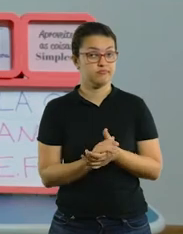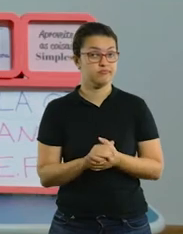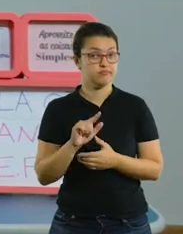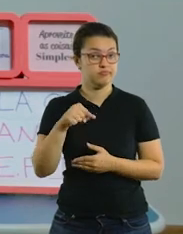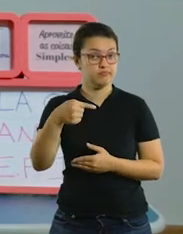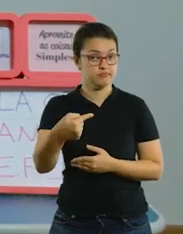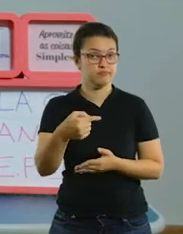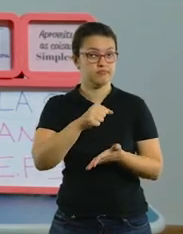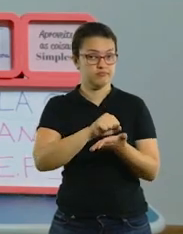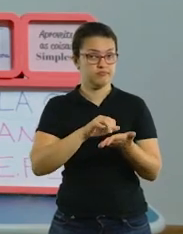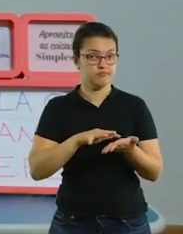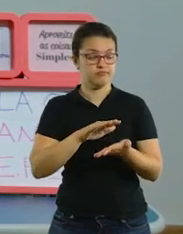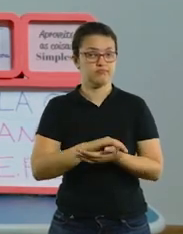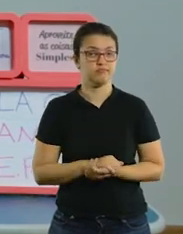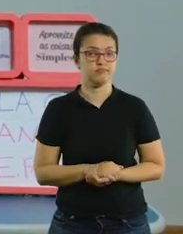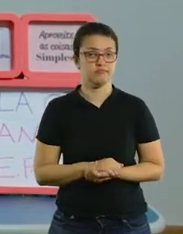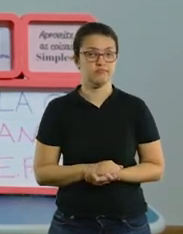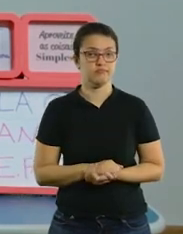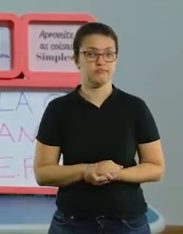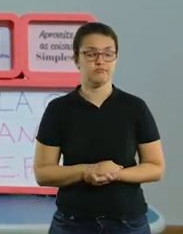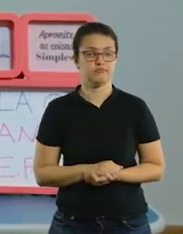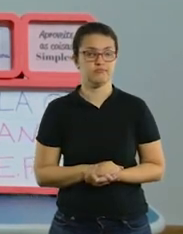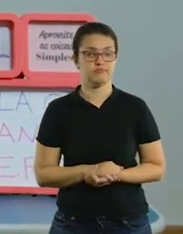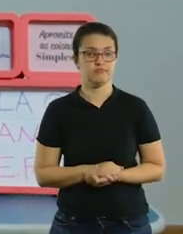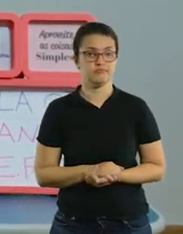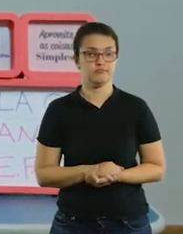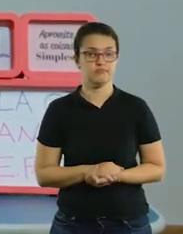Agora, vamos à próxima atividade.